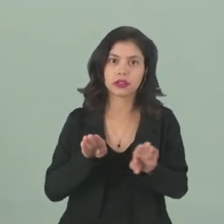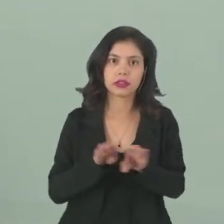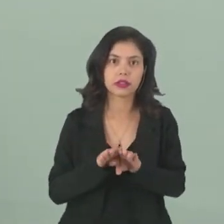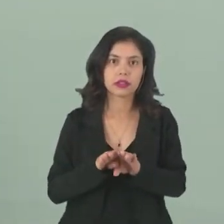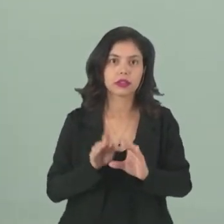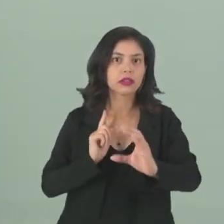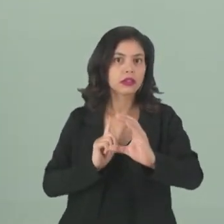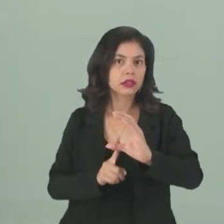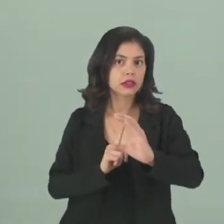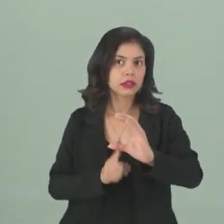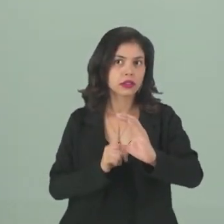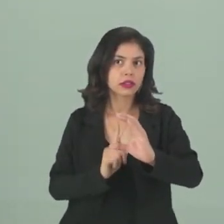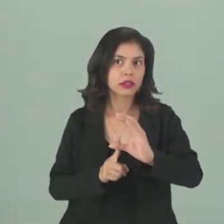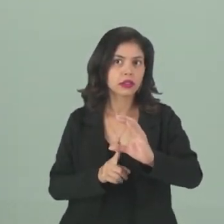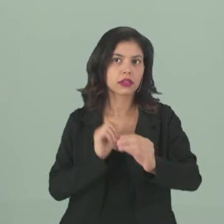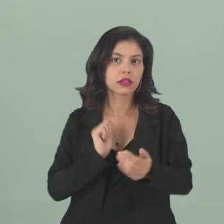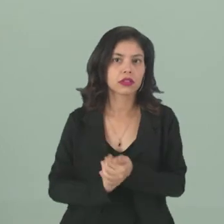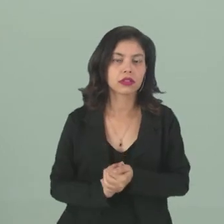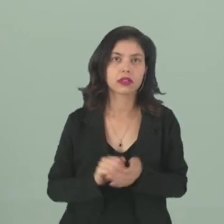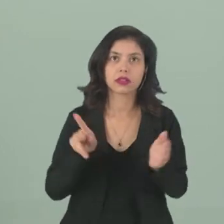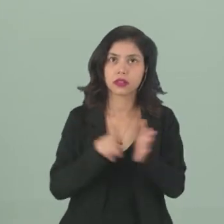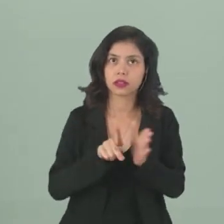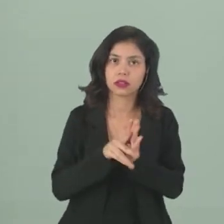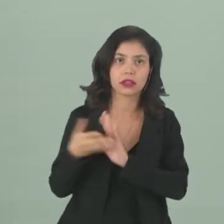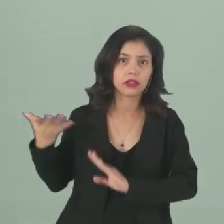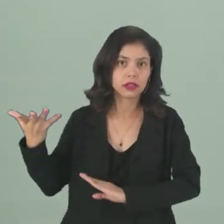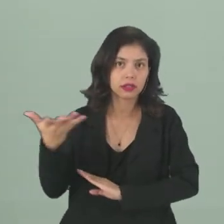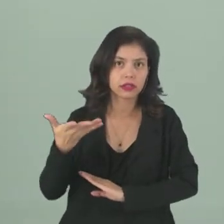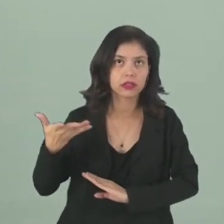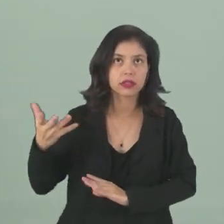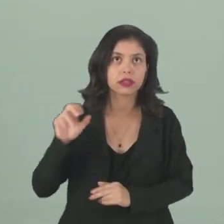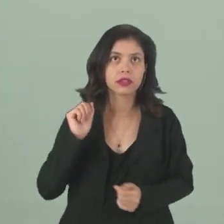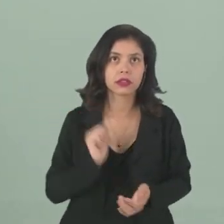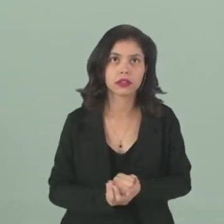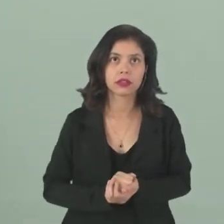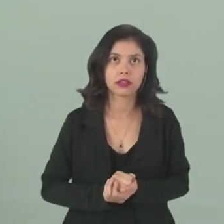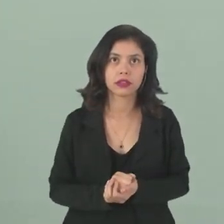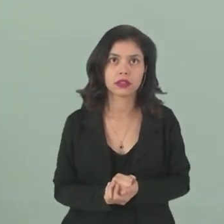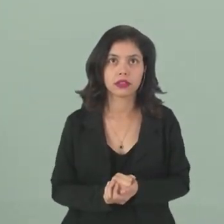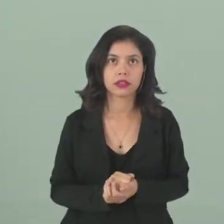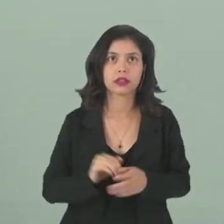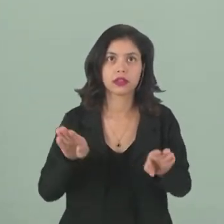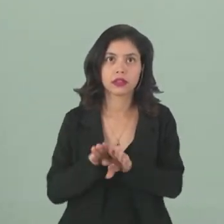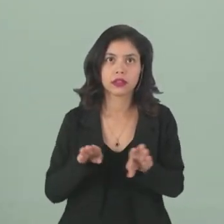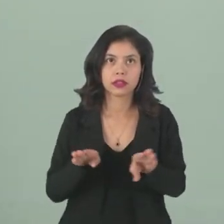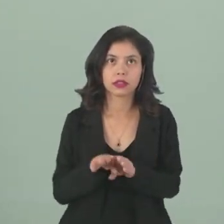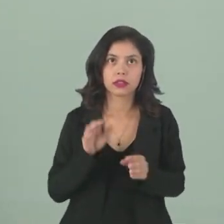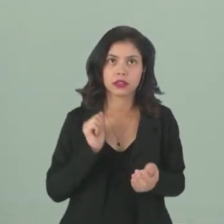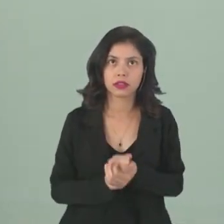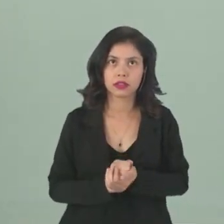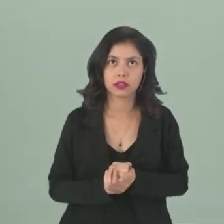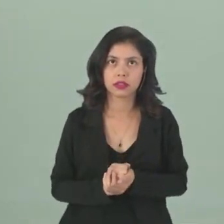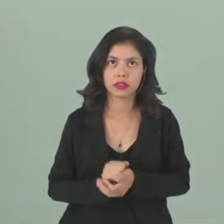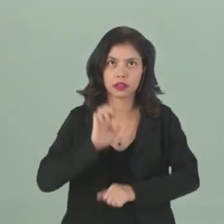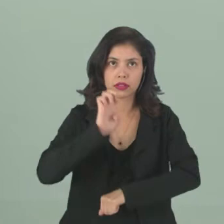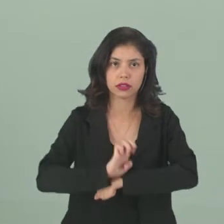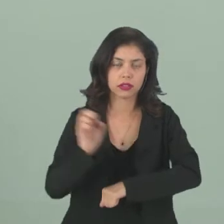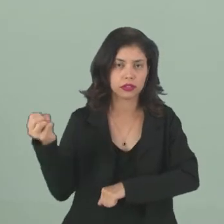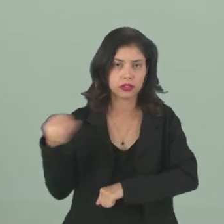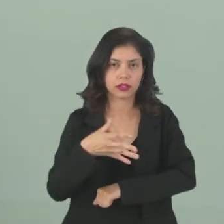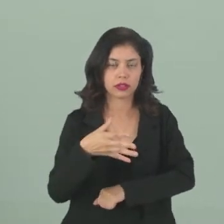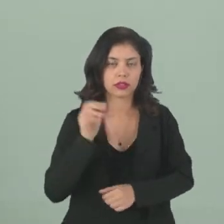ele divulgou esse plano e, embasado nesse suposto plano, ele decretou o chamado Estado